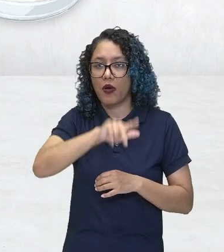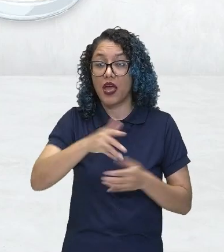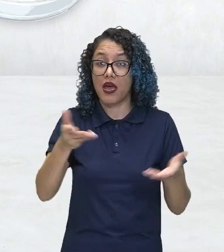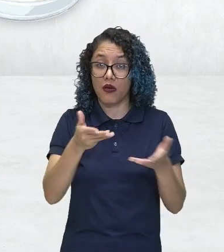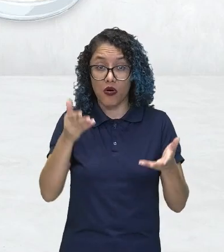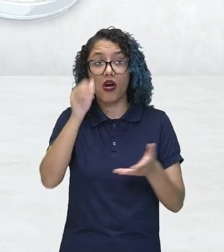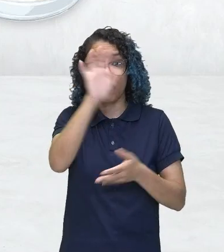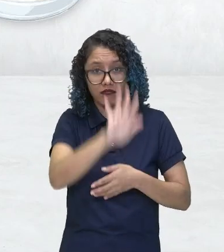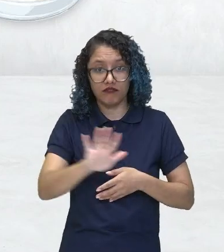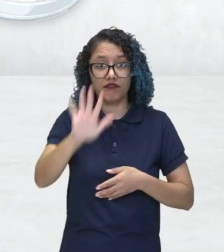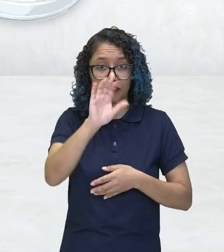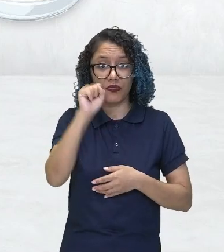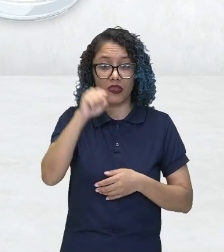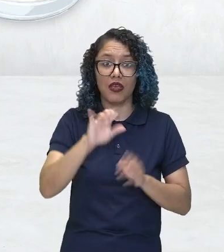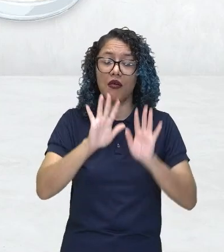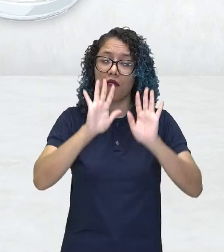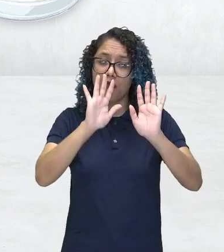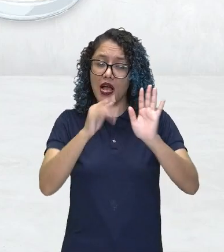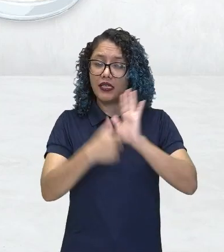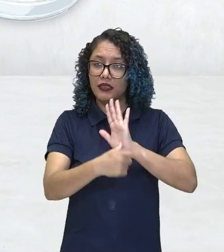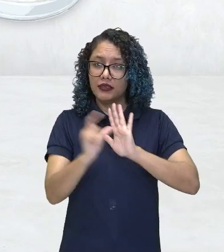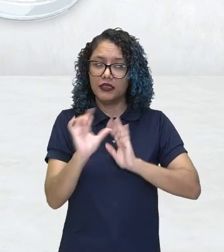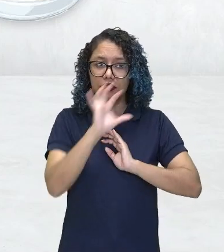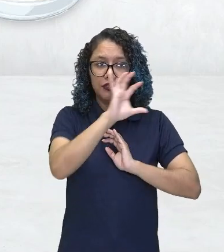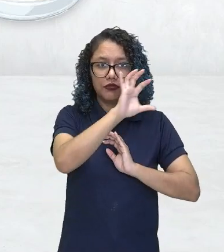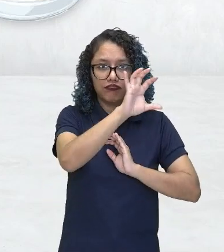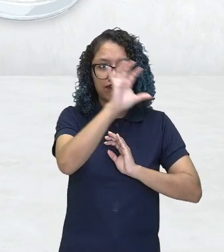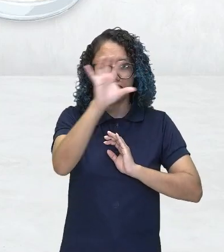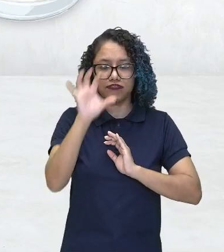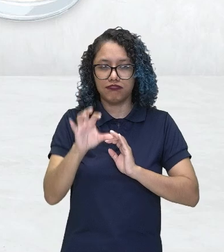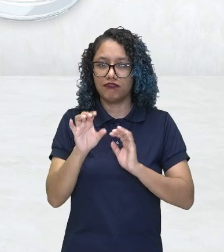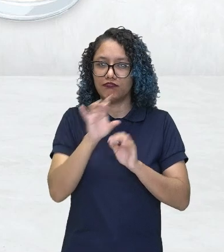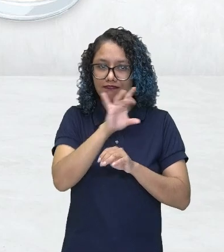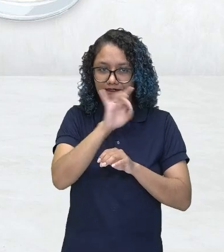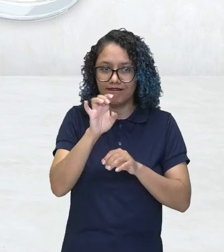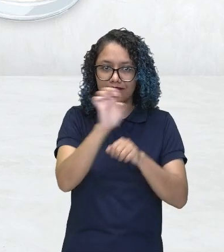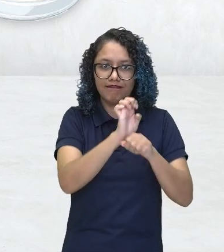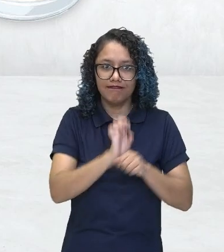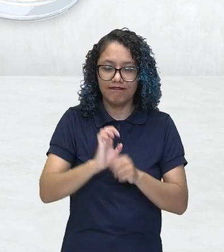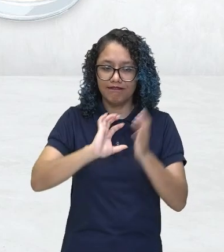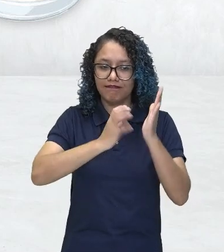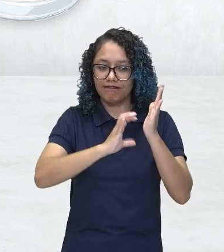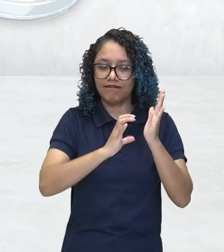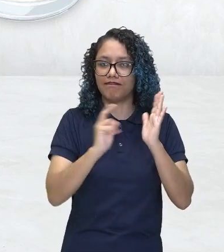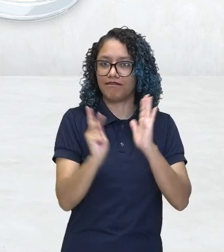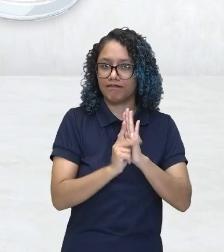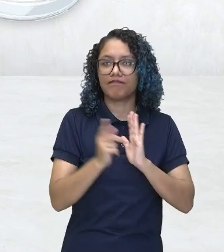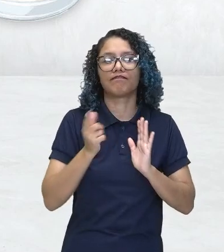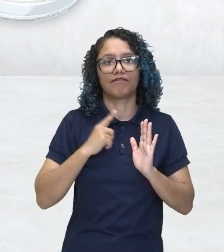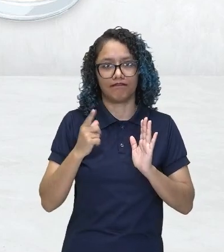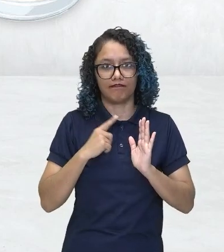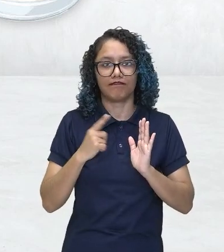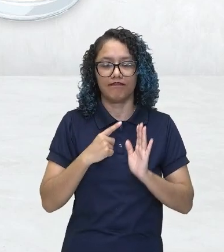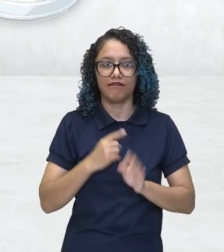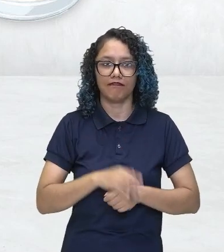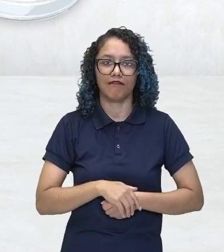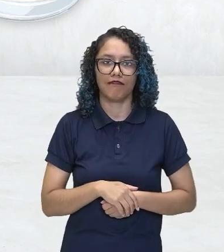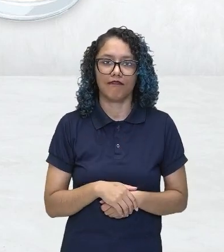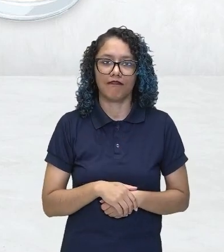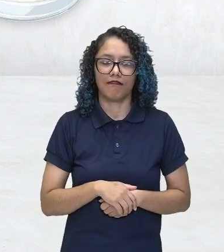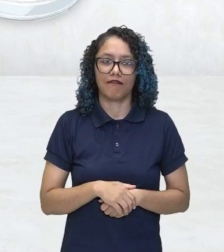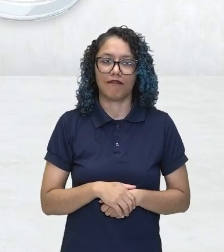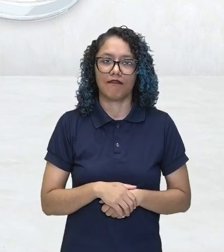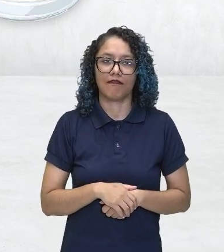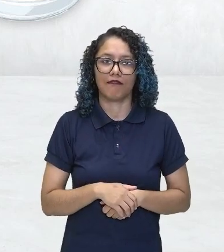nacionais. Naquele tempo cada estado tinha o seu partido. Então esses partidos, aí o Partido